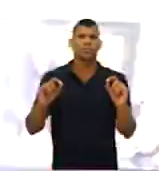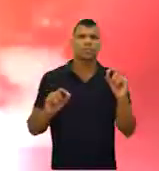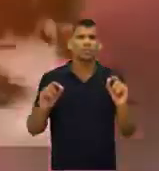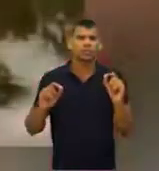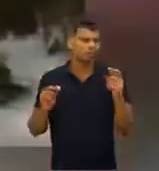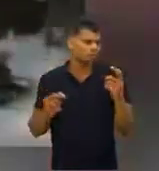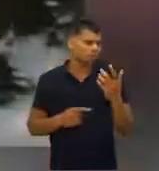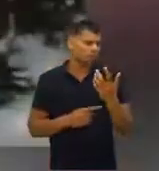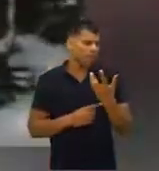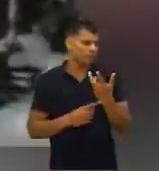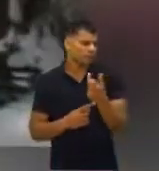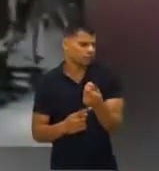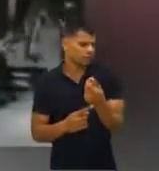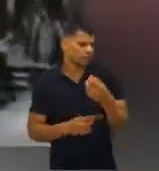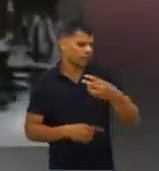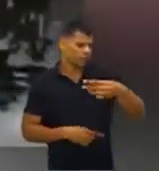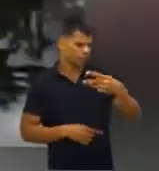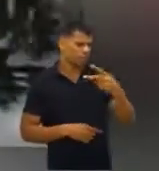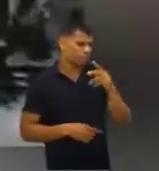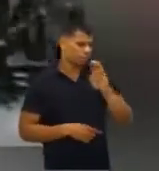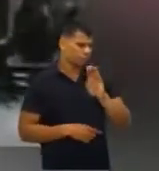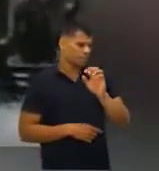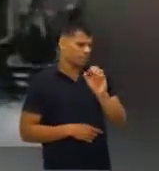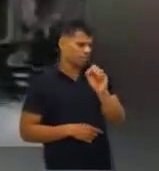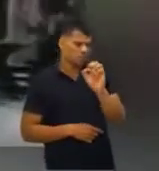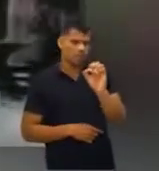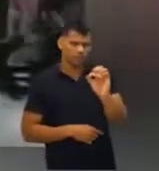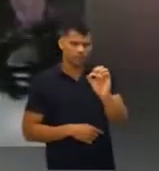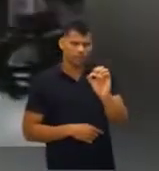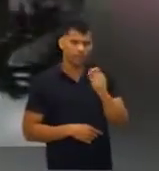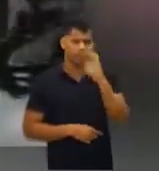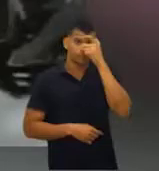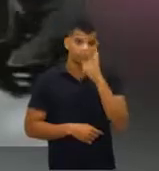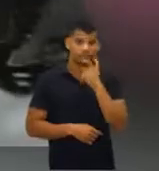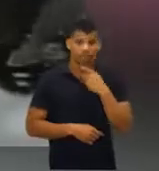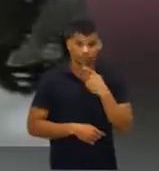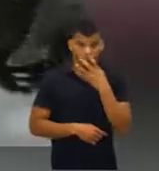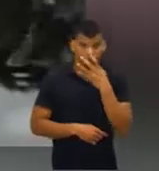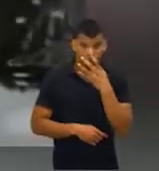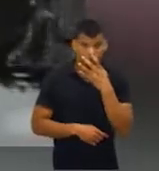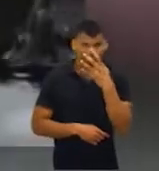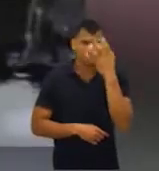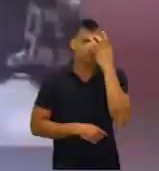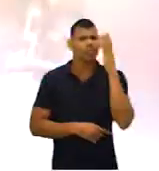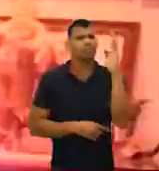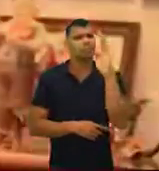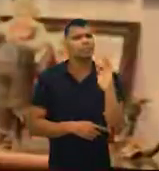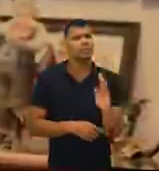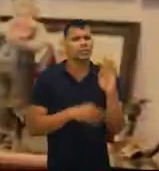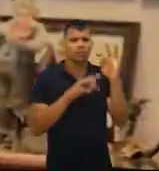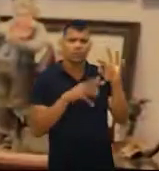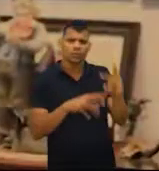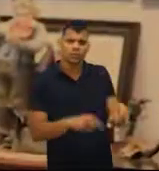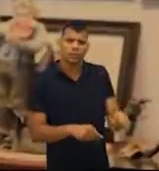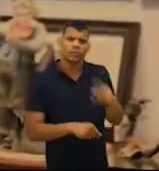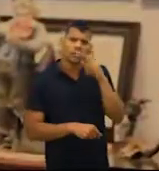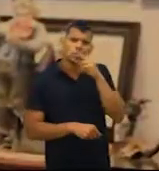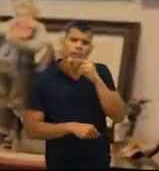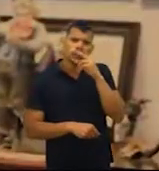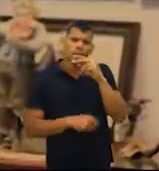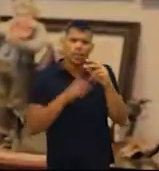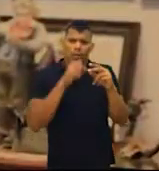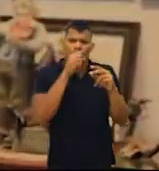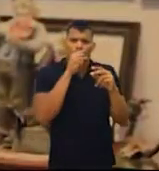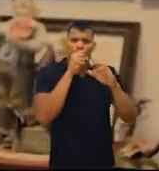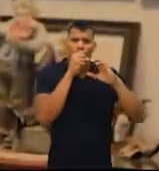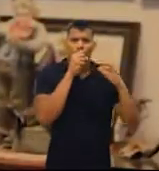Foi o festival MPB 80. Eu acompanhava aquilo, eu acho que aquilo era a gente, o Brasil inteiro acompanhava como se fosse uma Copa